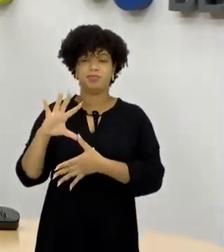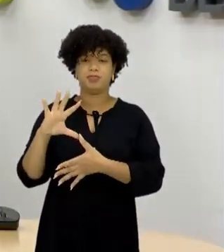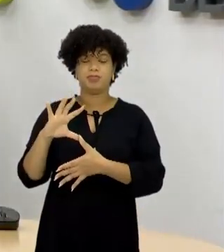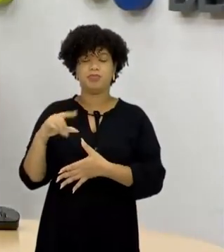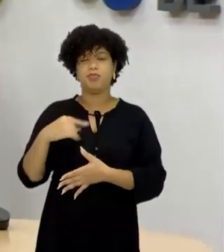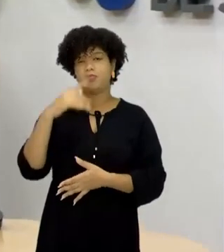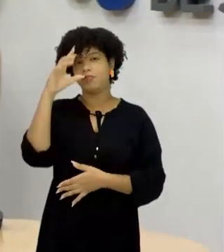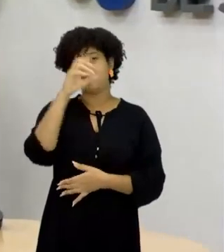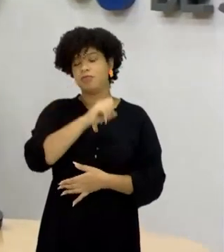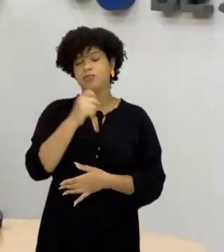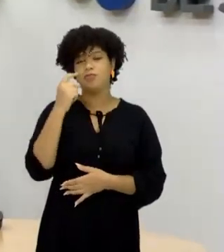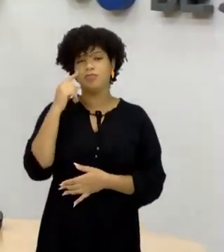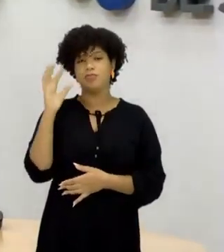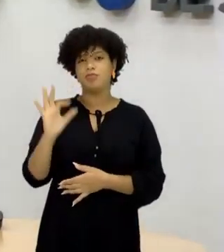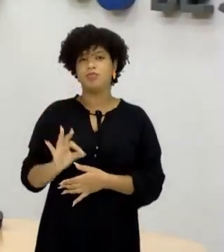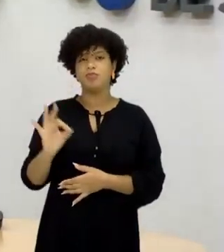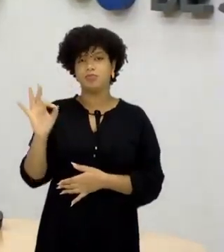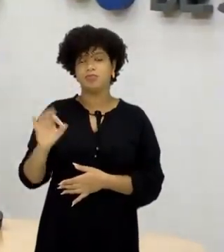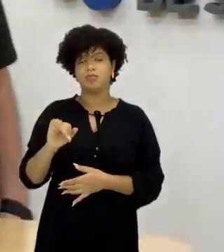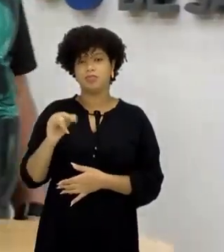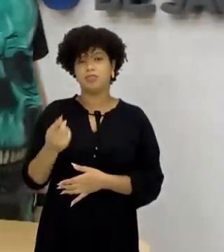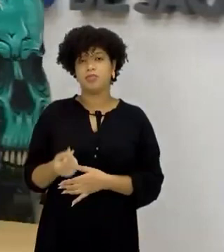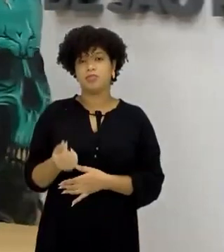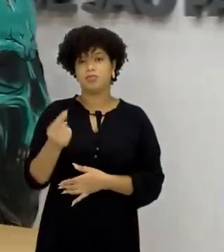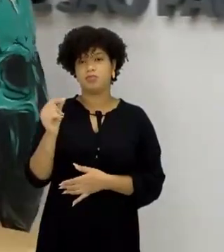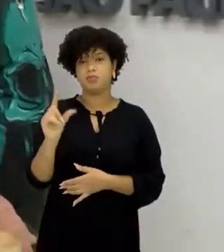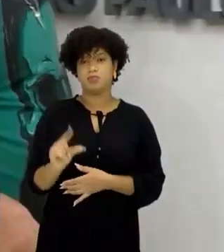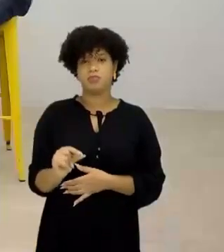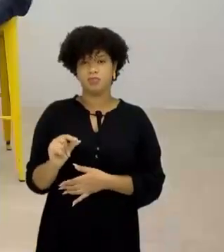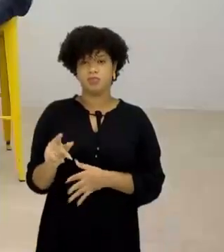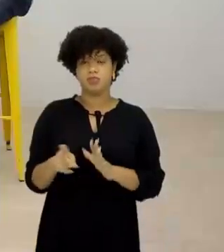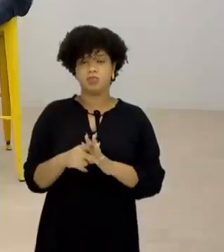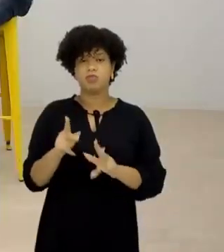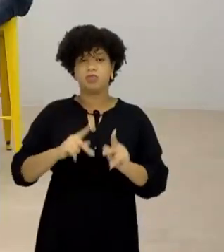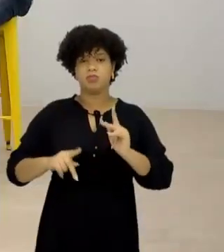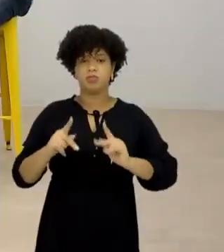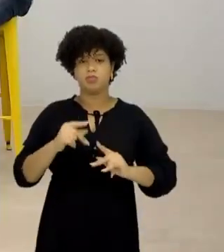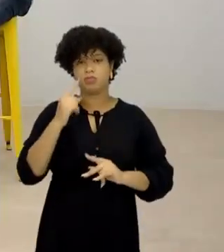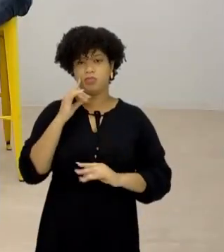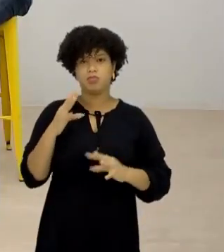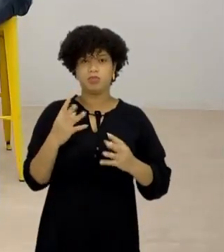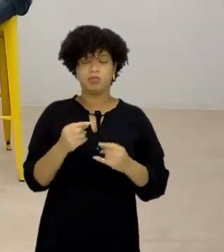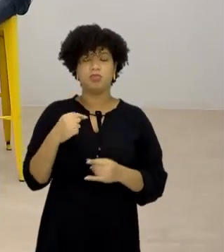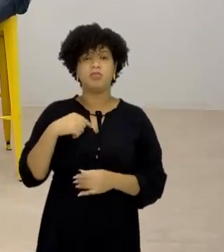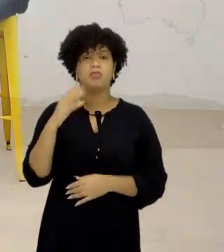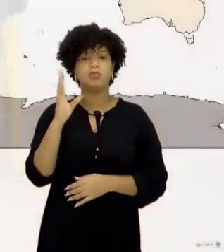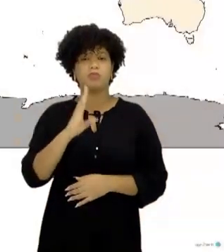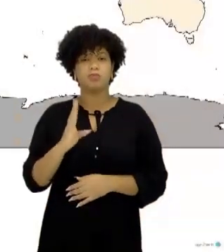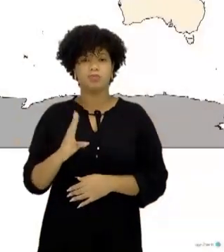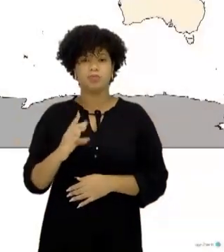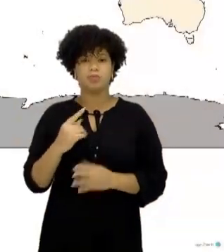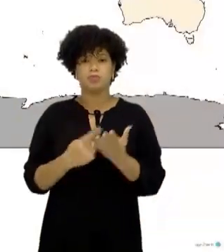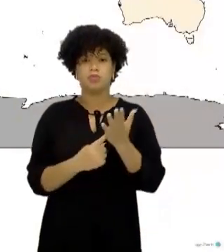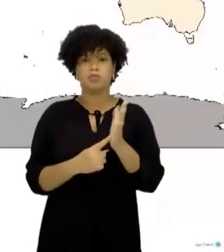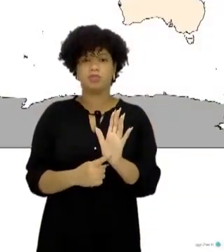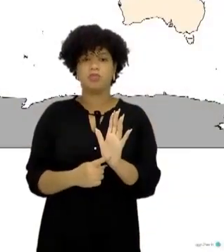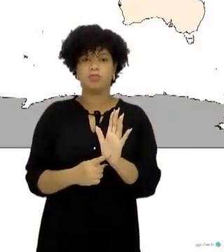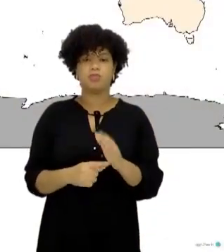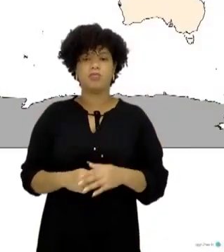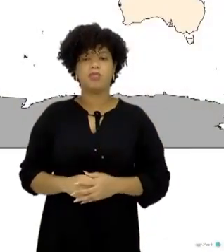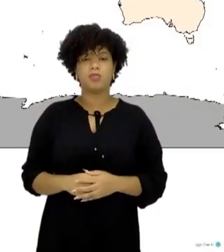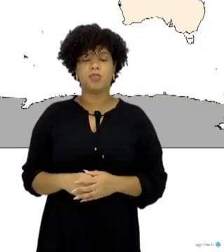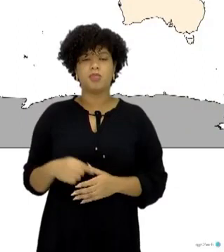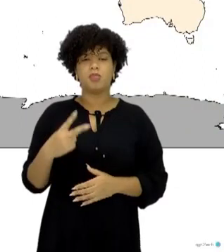aí, né, a porcentagem de falta de dinheiro para alimentação da população total. Aí, vamos ver aqui o Brasil, né, vai mostrar aí, ó.